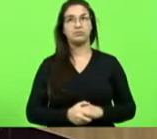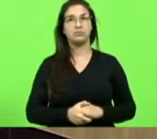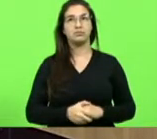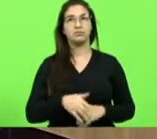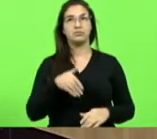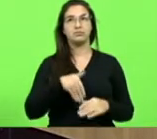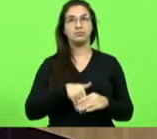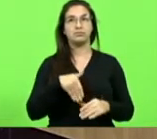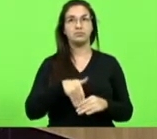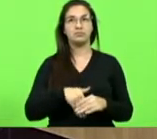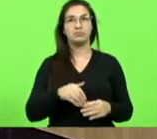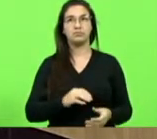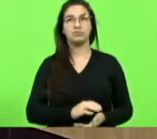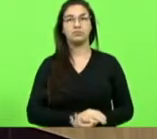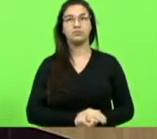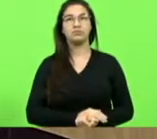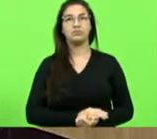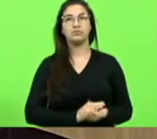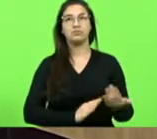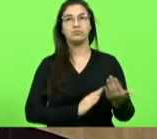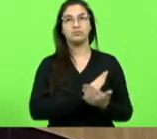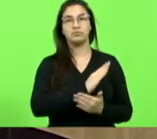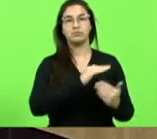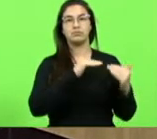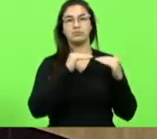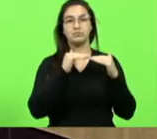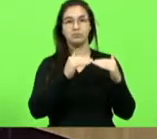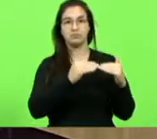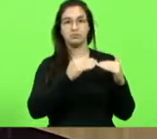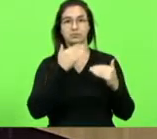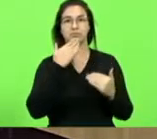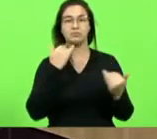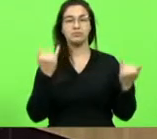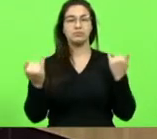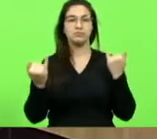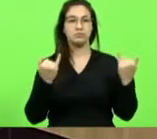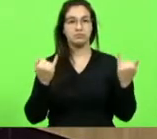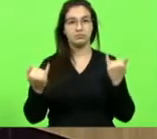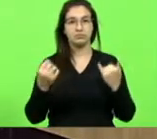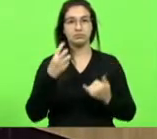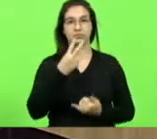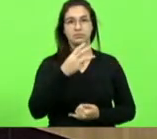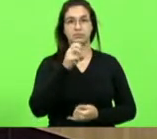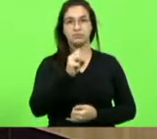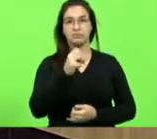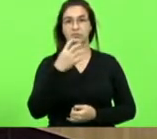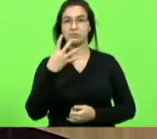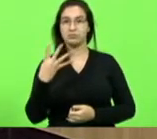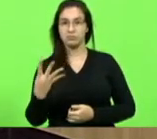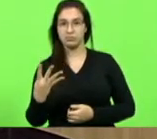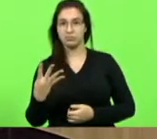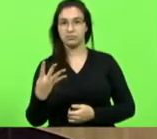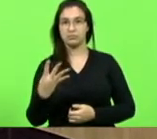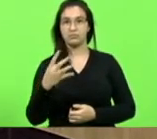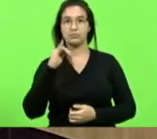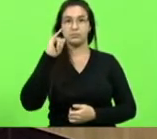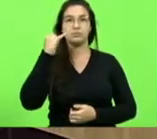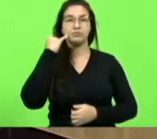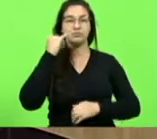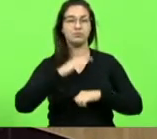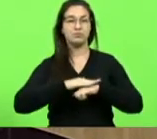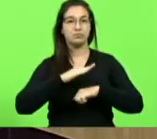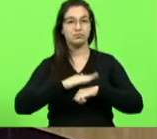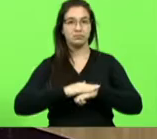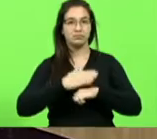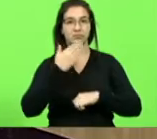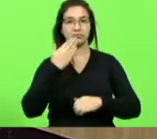aprovam, permaneçam como se encontram. Aprovado por unanimidade. Pedido de informação 384, autor deputado Jessé Lopes, solicitando ao